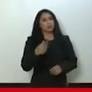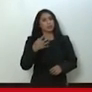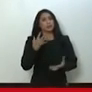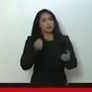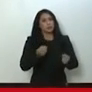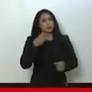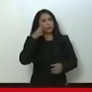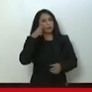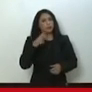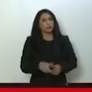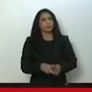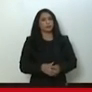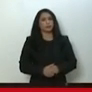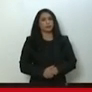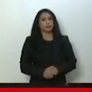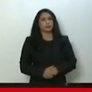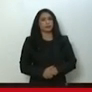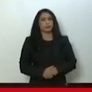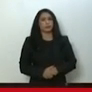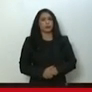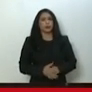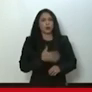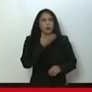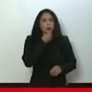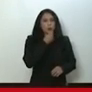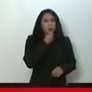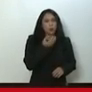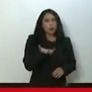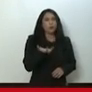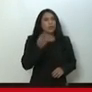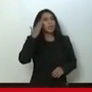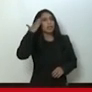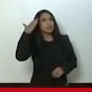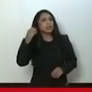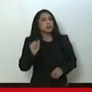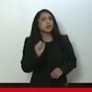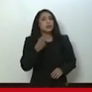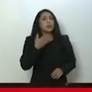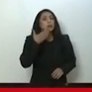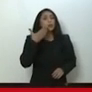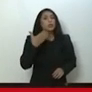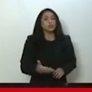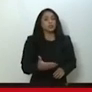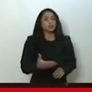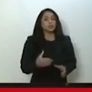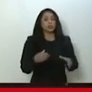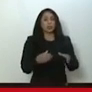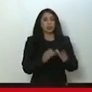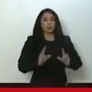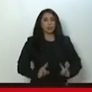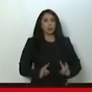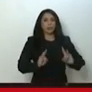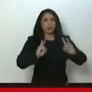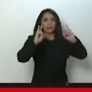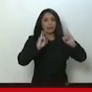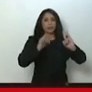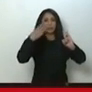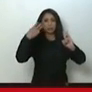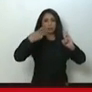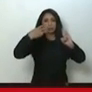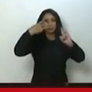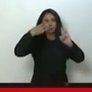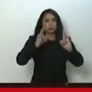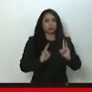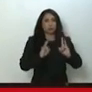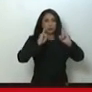lá russo quero uma previsão das nossas razões de apelação no caso triplex Russo como